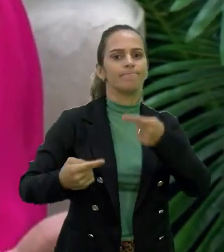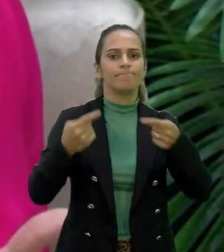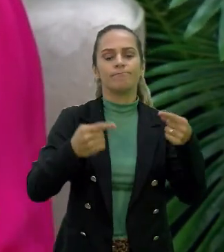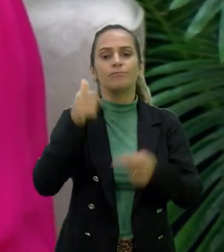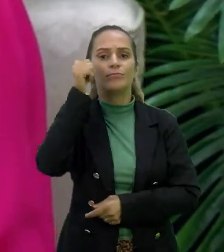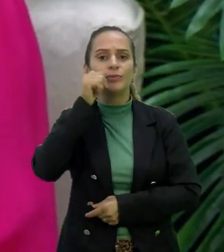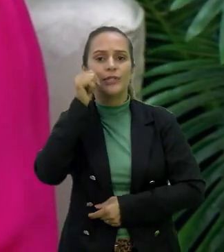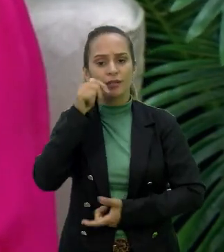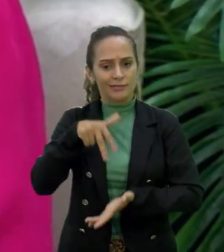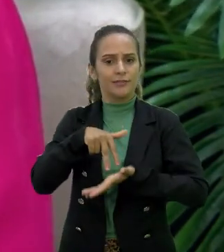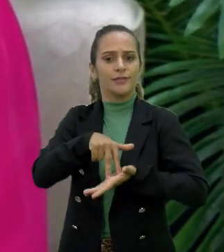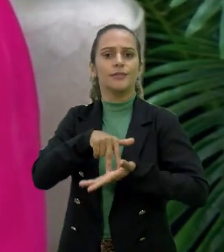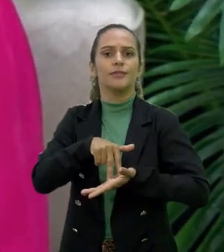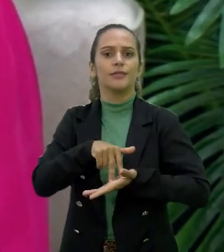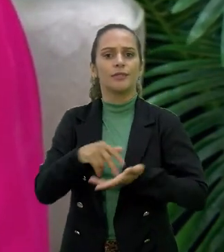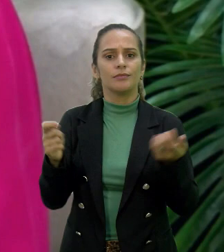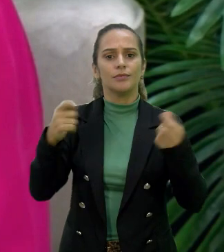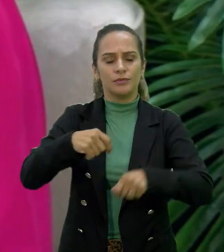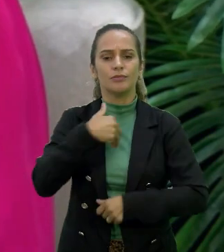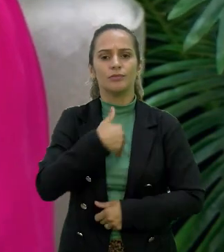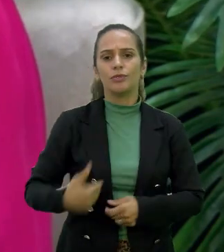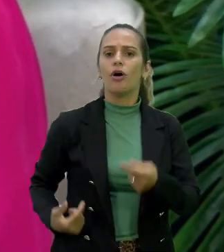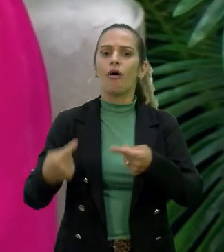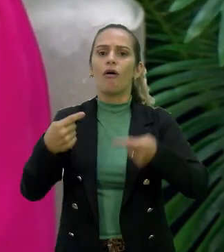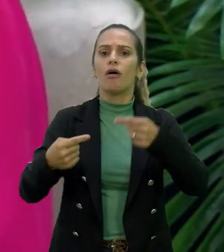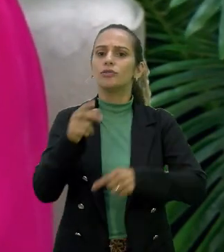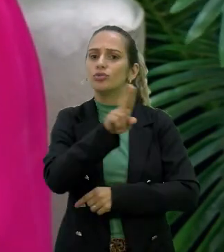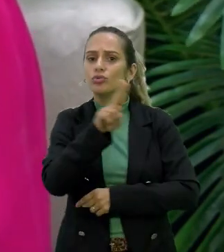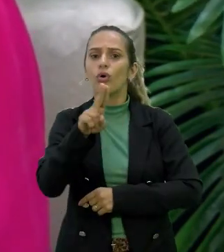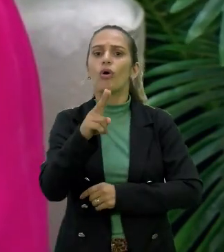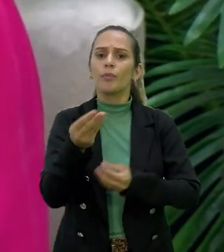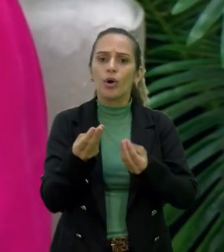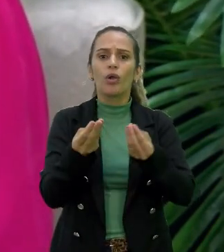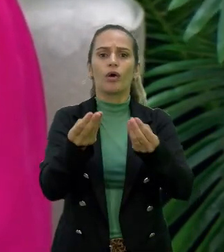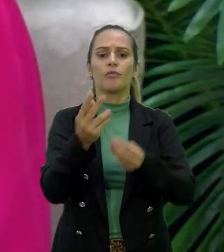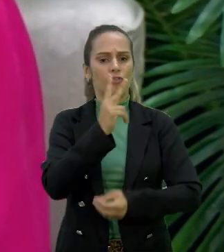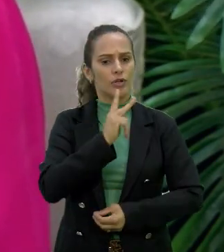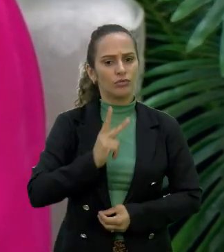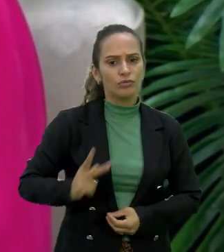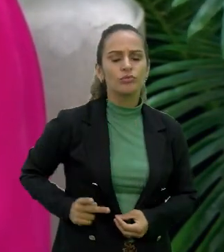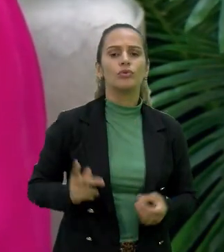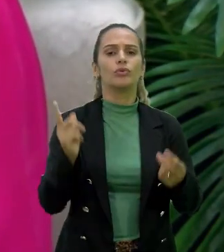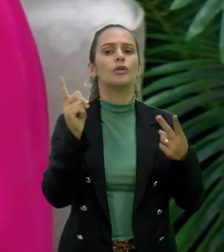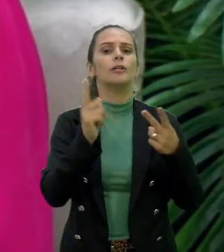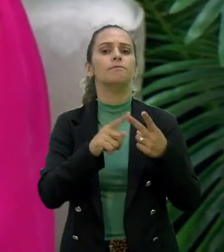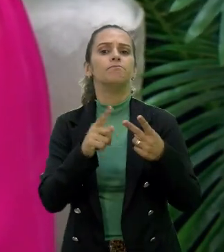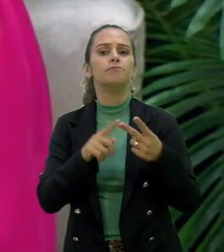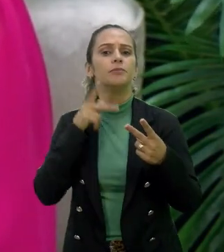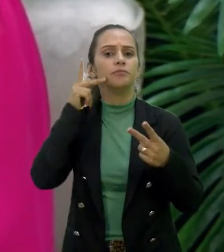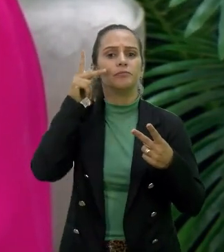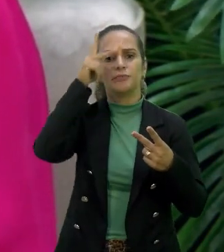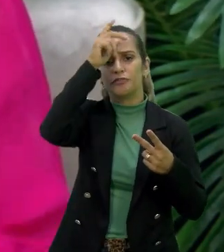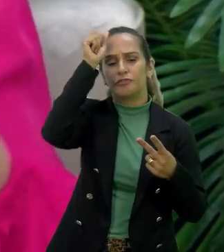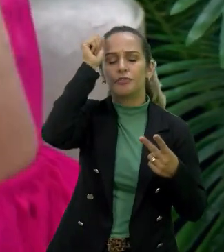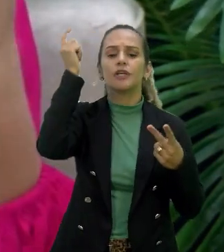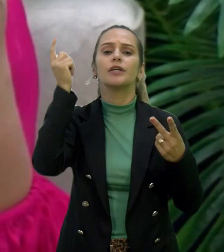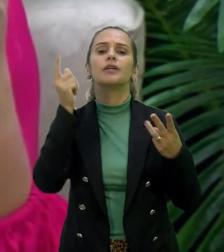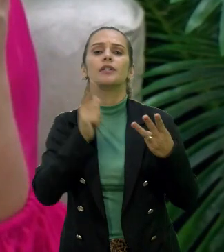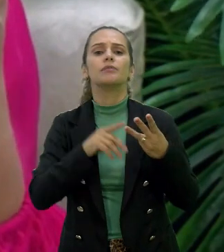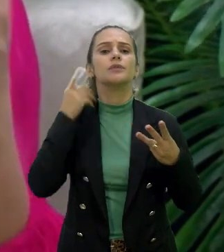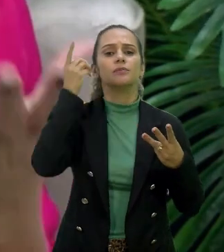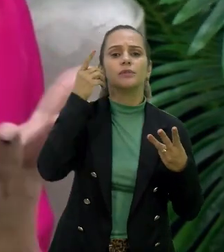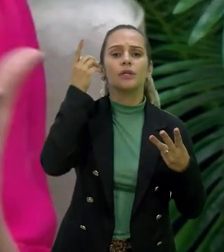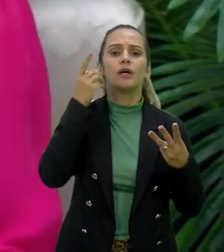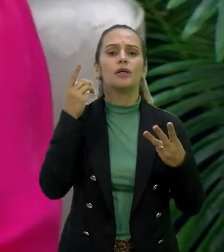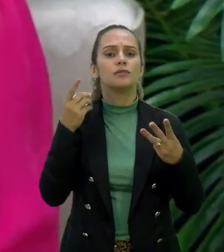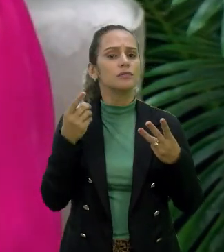mulheres que se coloquem à disposição da vida pública que coloque seu nome à disposição para vereador para vereadoras prefeitas